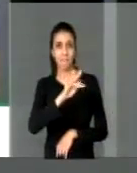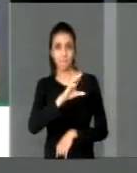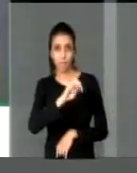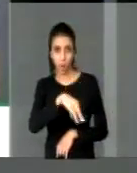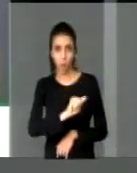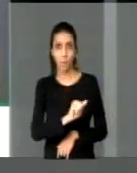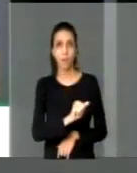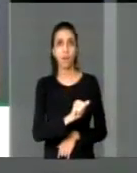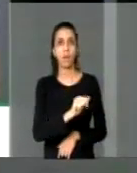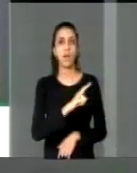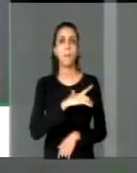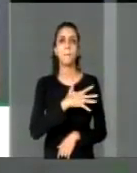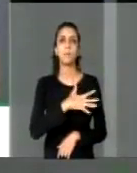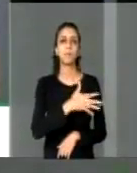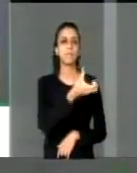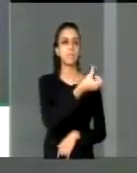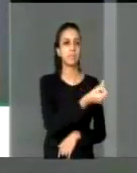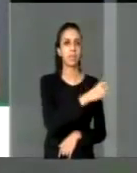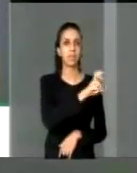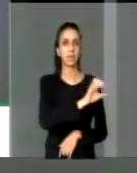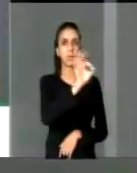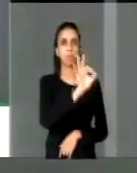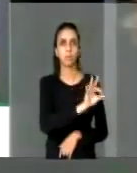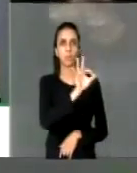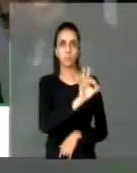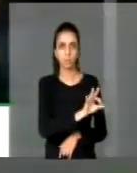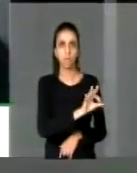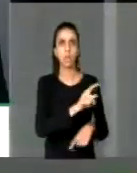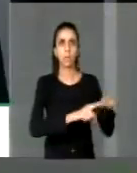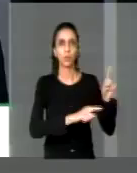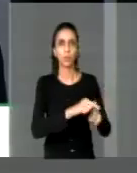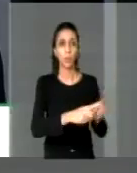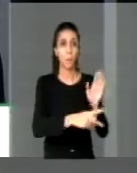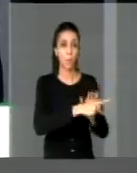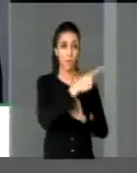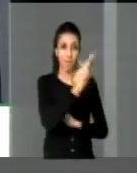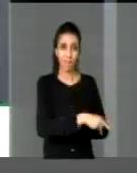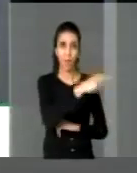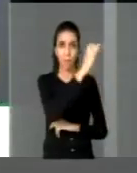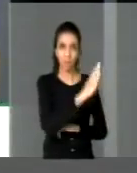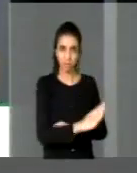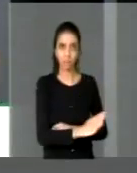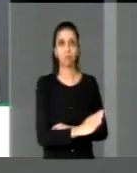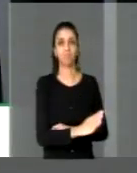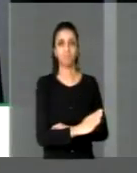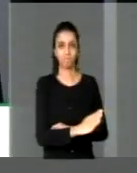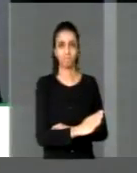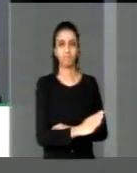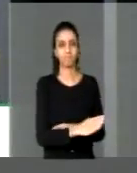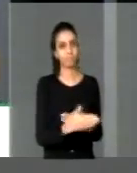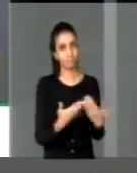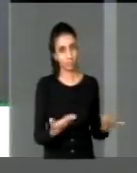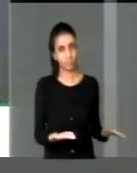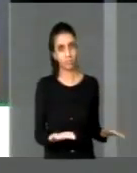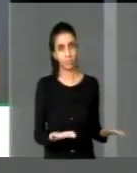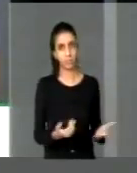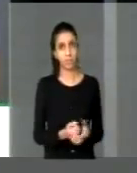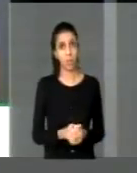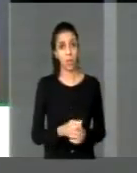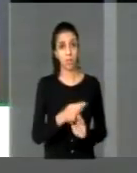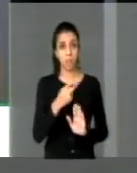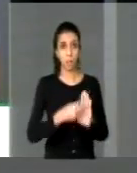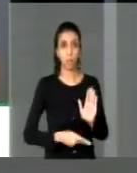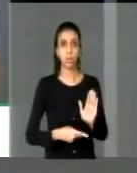média, 65% de conteúdo nacional. Portanto, é uma demonstração clara de que essa política de